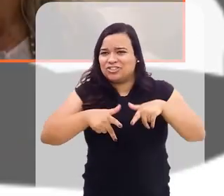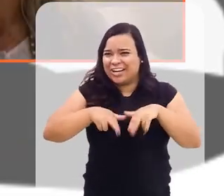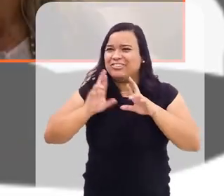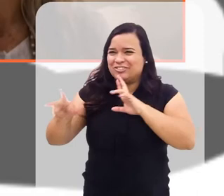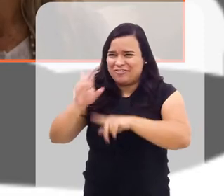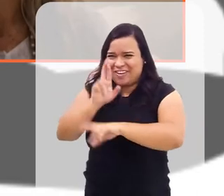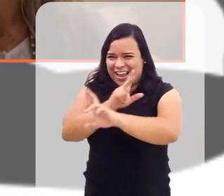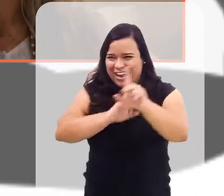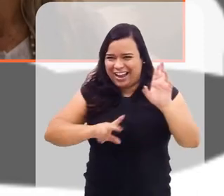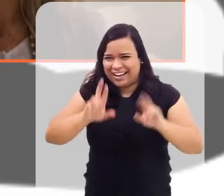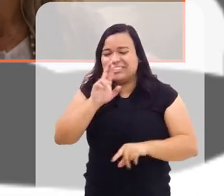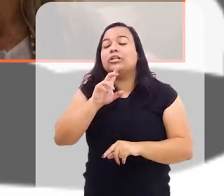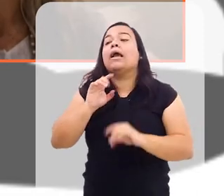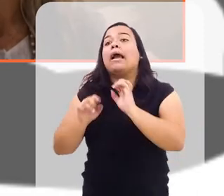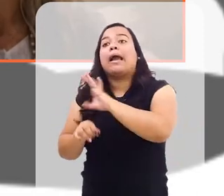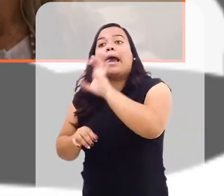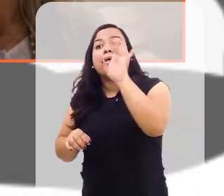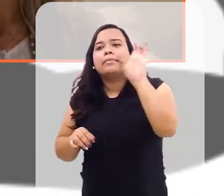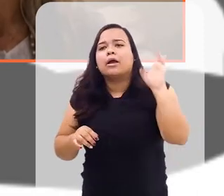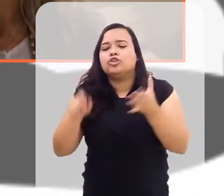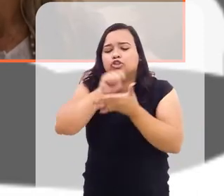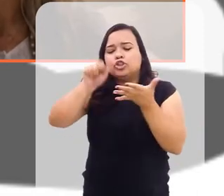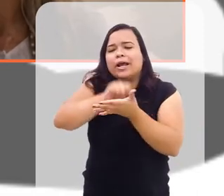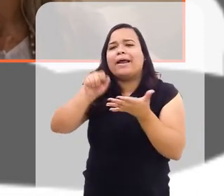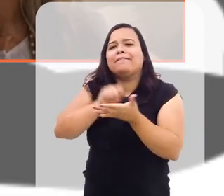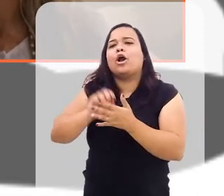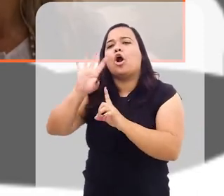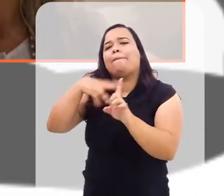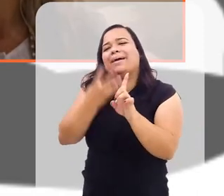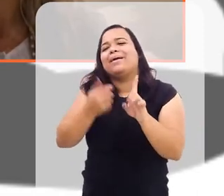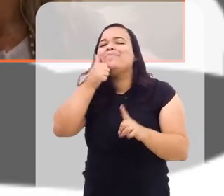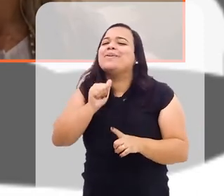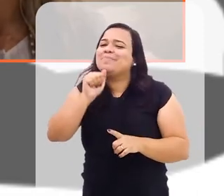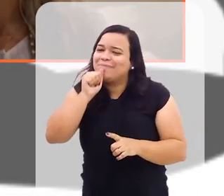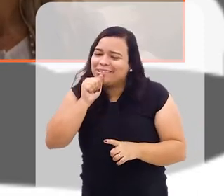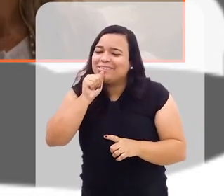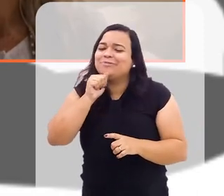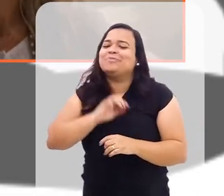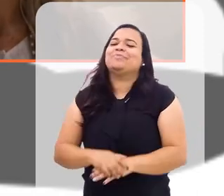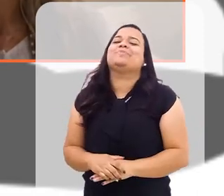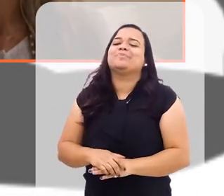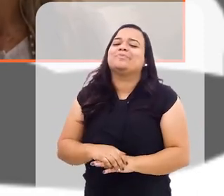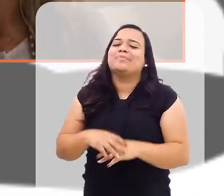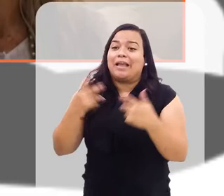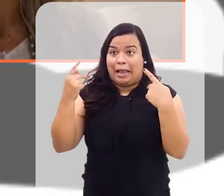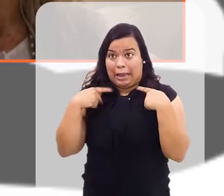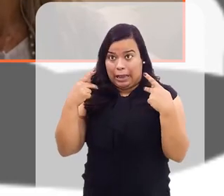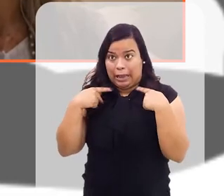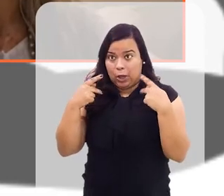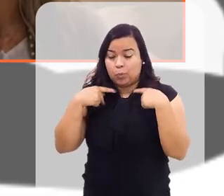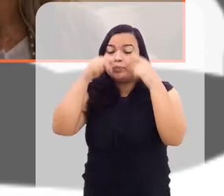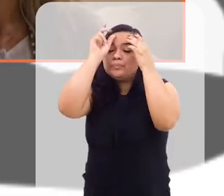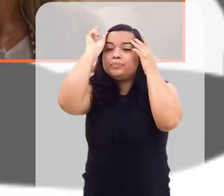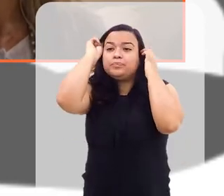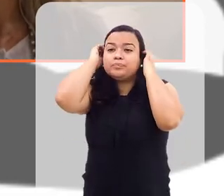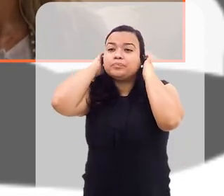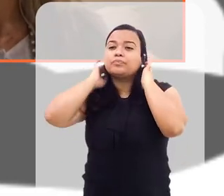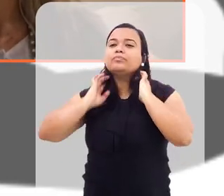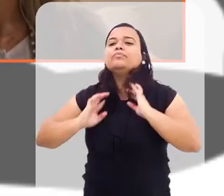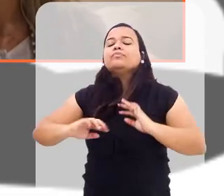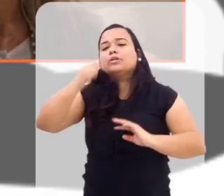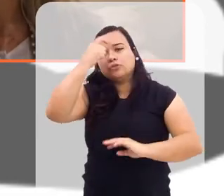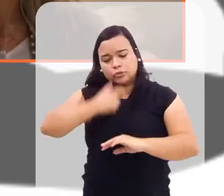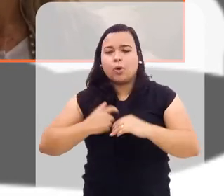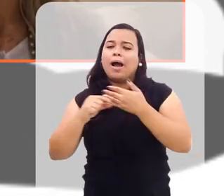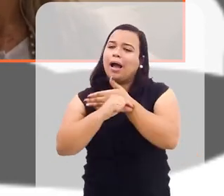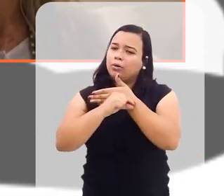uma escreveu uma história sobre uma protagonista mãe, né? E aquele universo onde ela vivia. No meu caso, eu